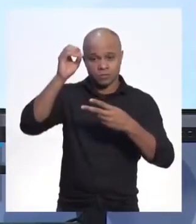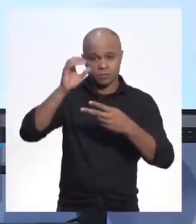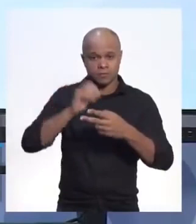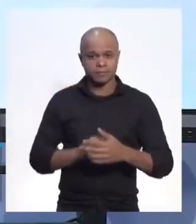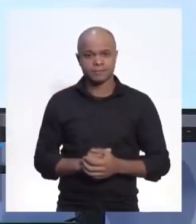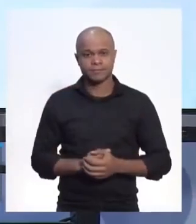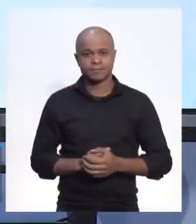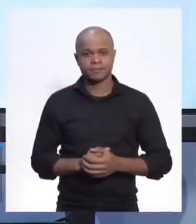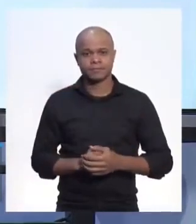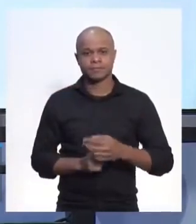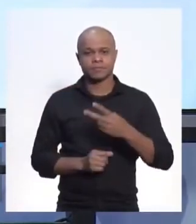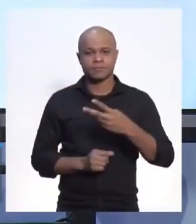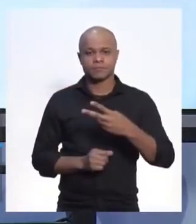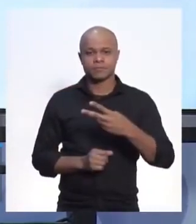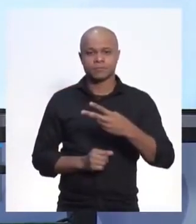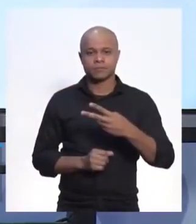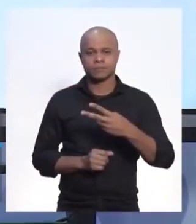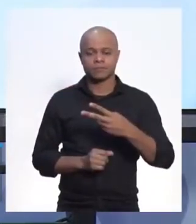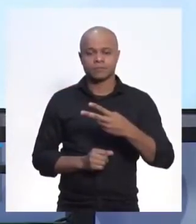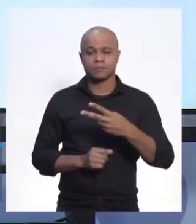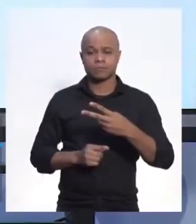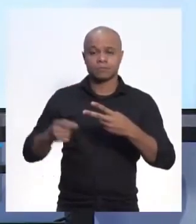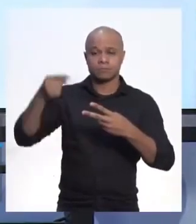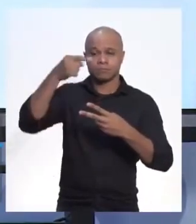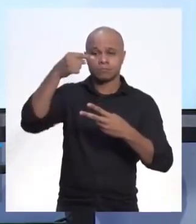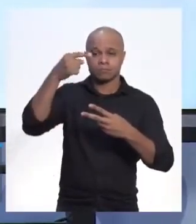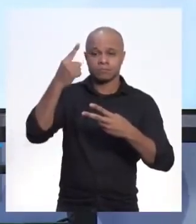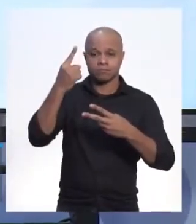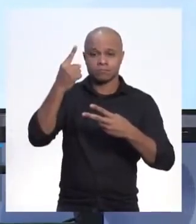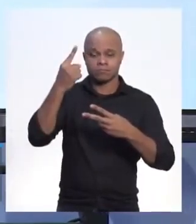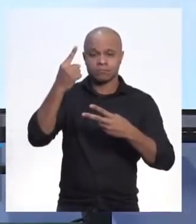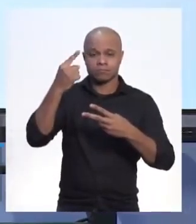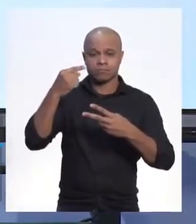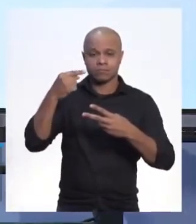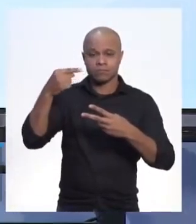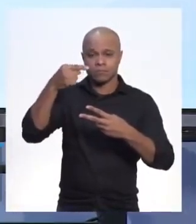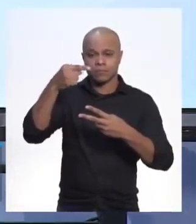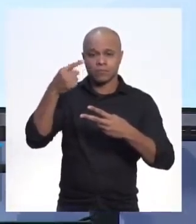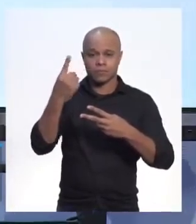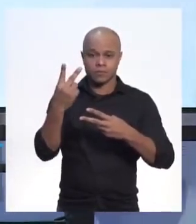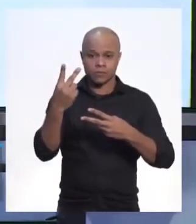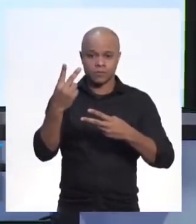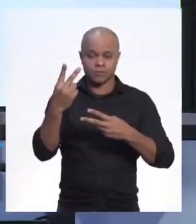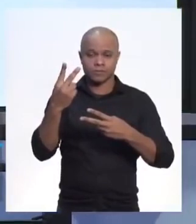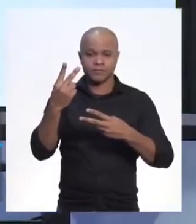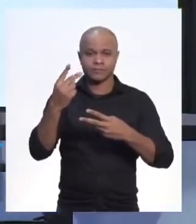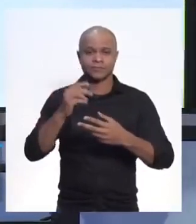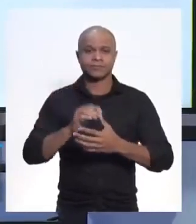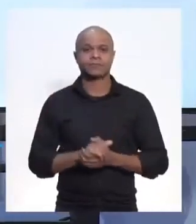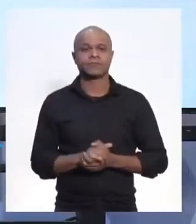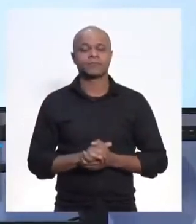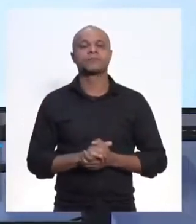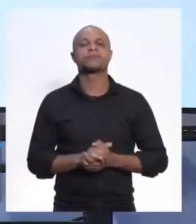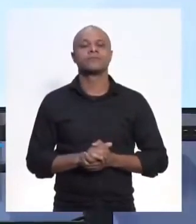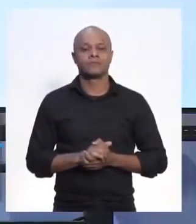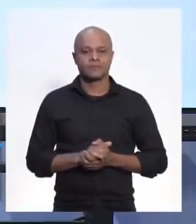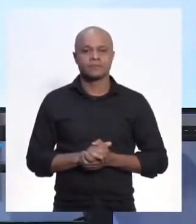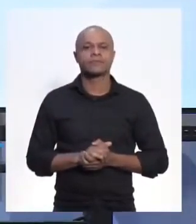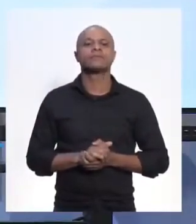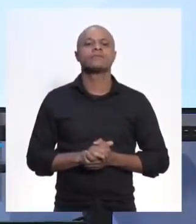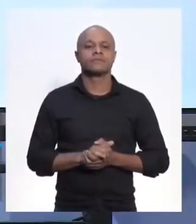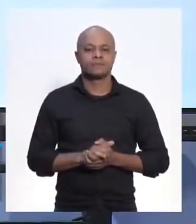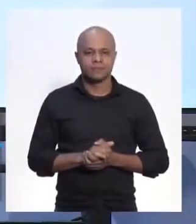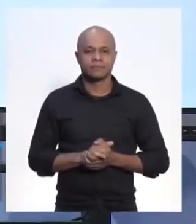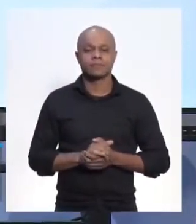0, 2 elevado a menos 1 e 2 elevado a menos 2. Então eu quero que você passe para mim os pares ordenados. Menos 2 com este